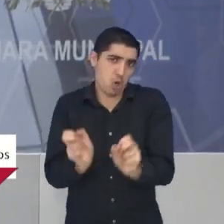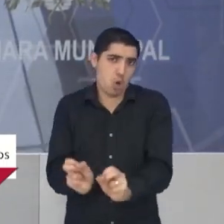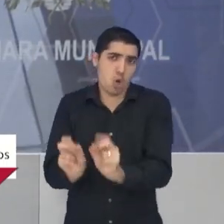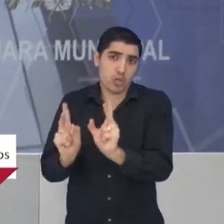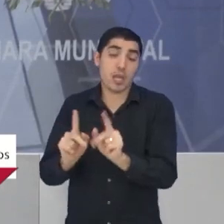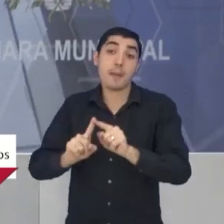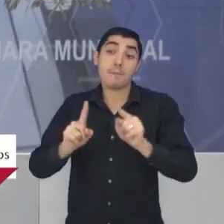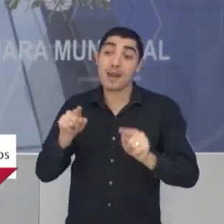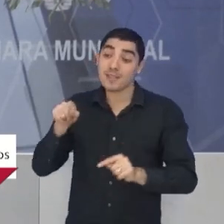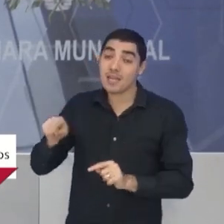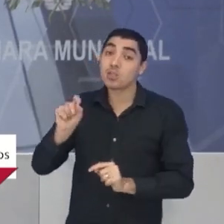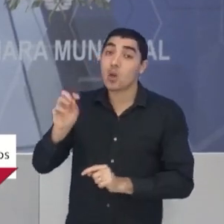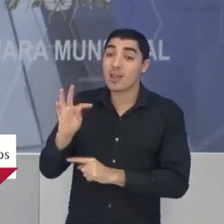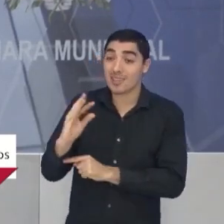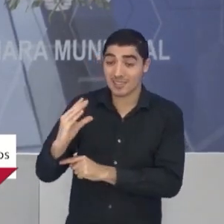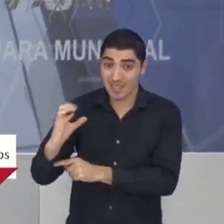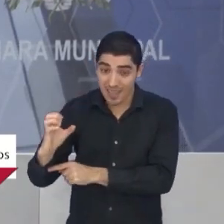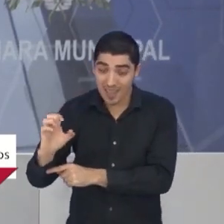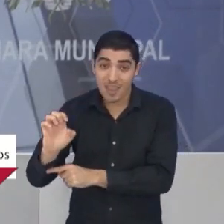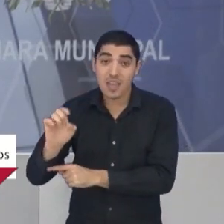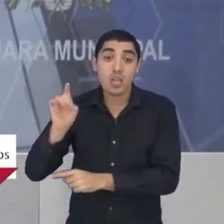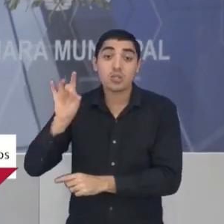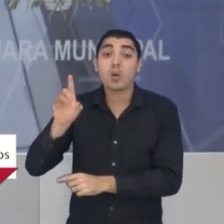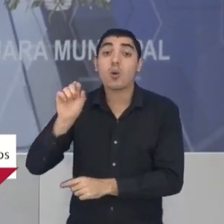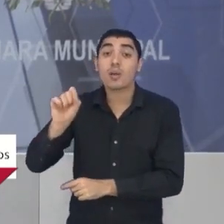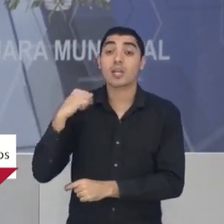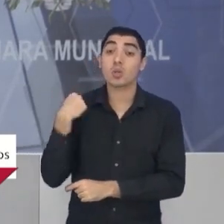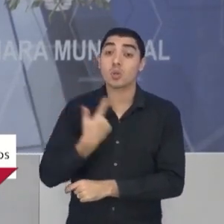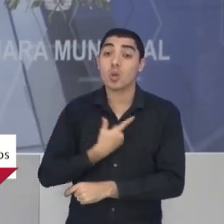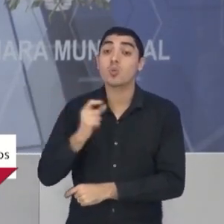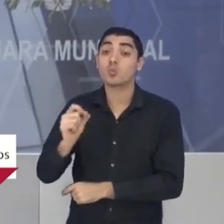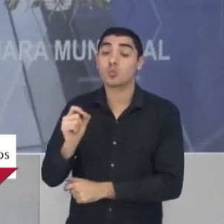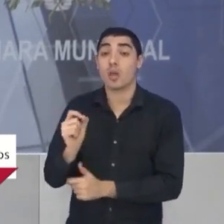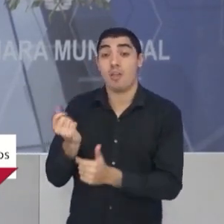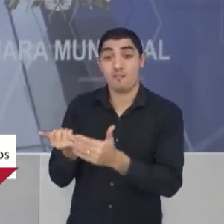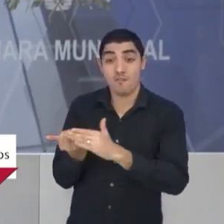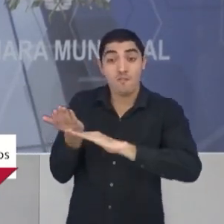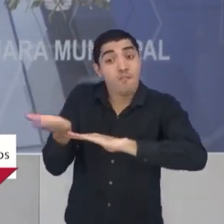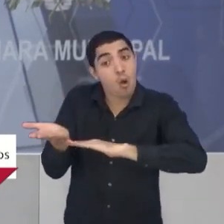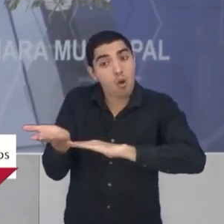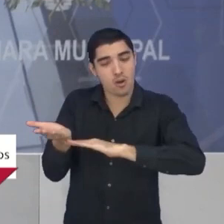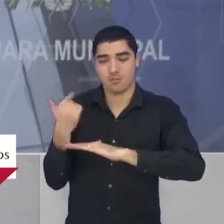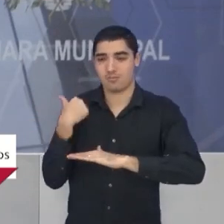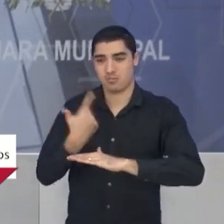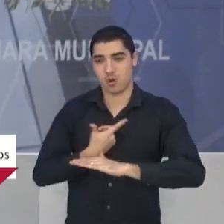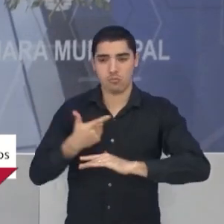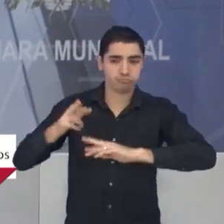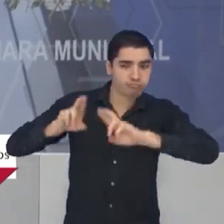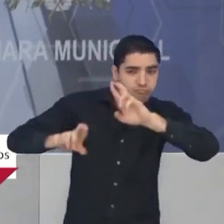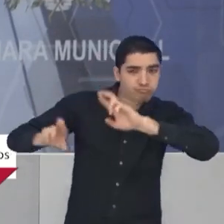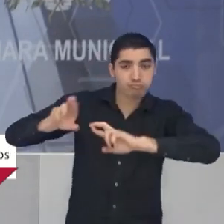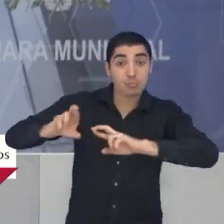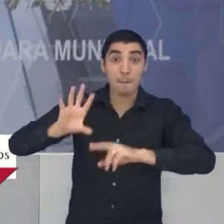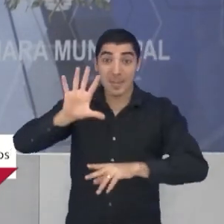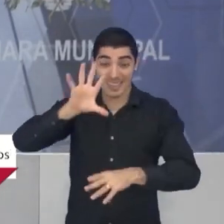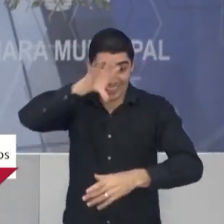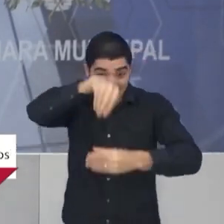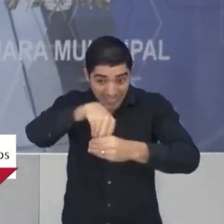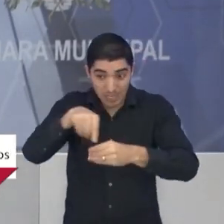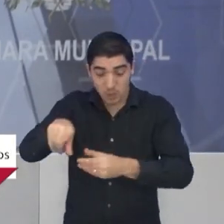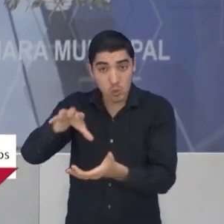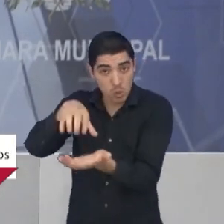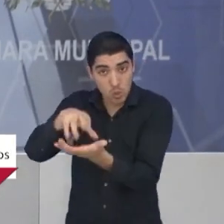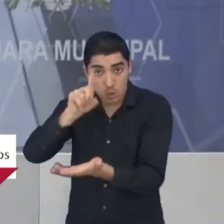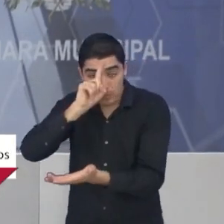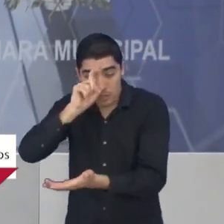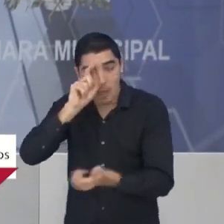maneira suplementar nós somos controle externo internamente tem que ter a fiscalização do órgão público